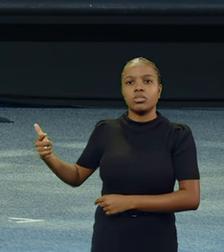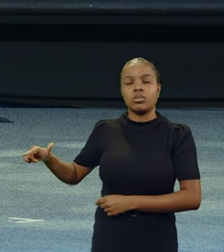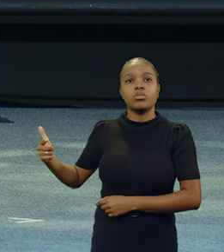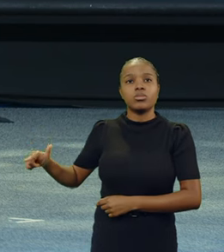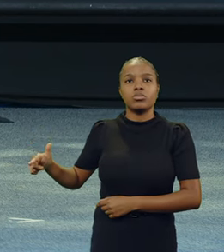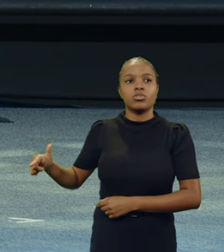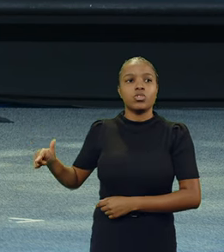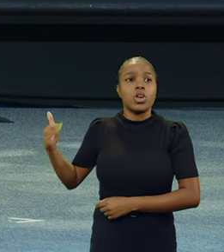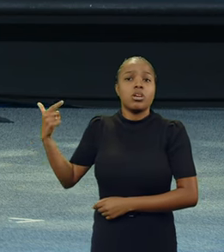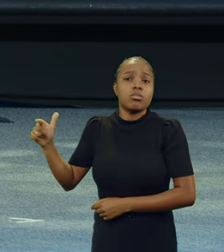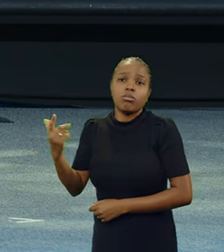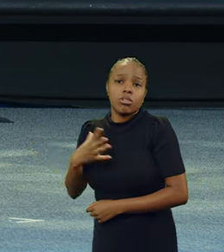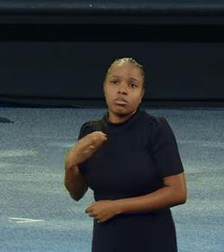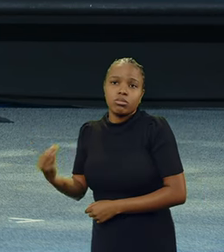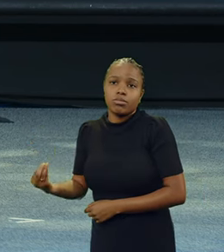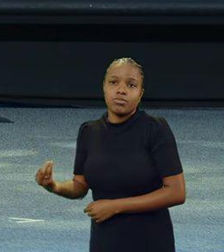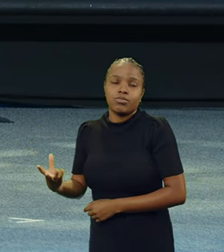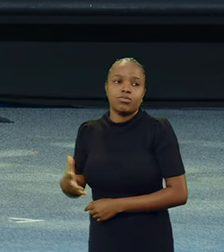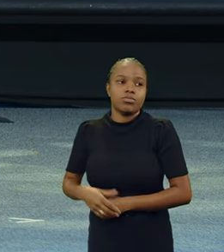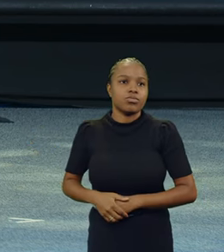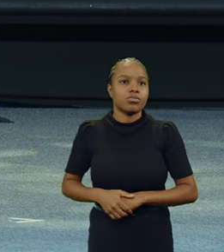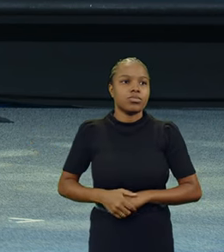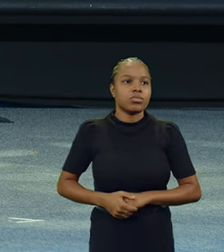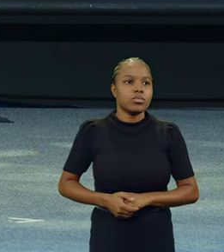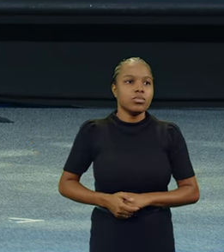E não gerou.